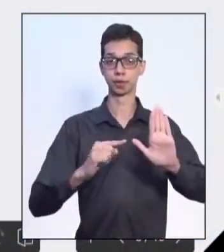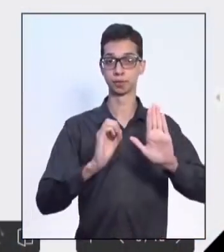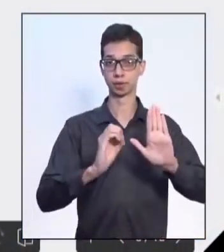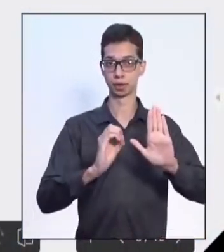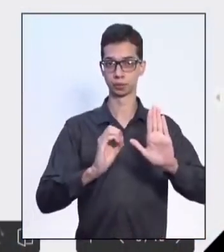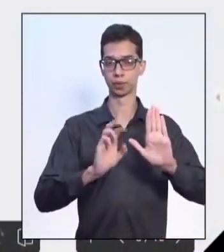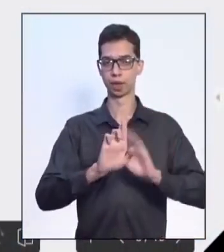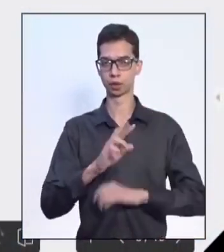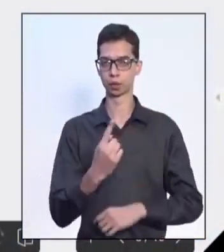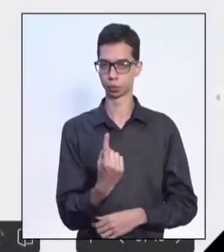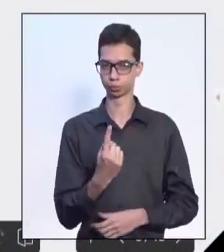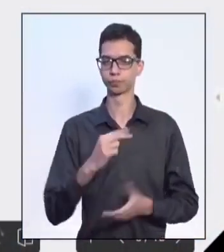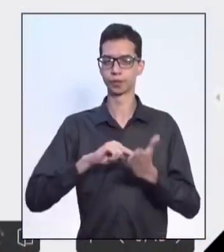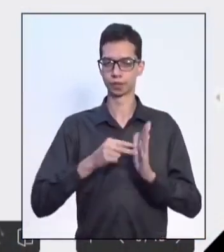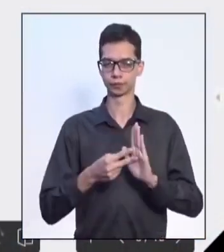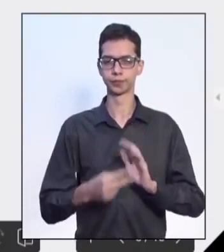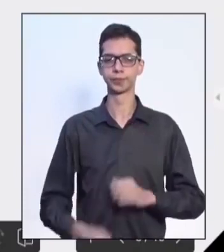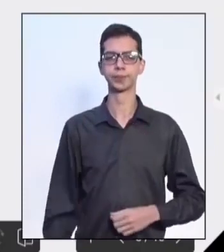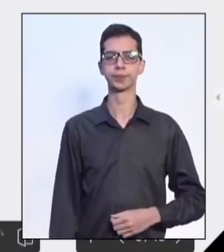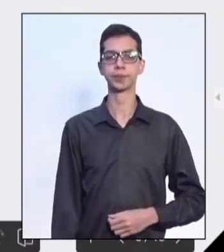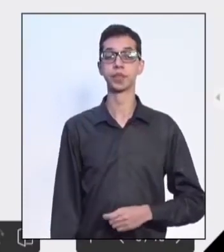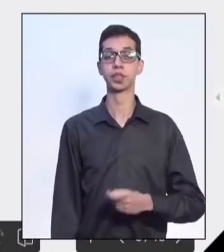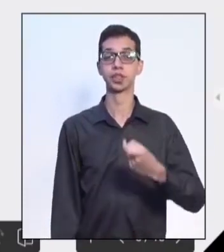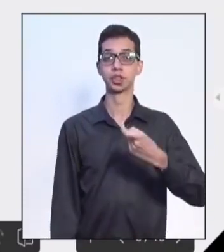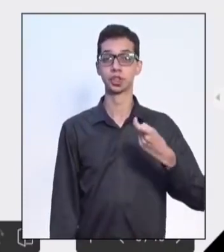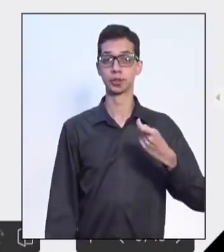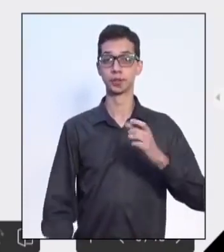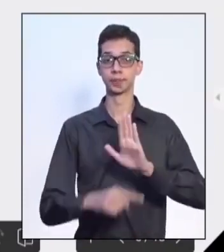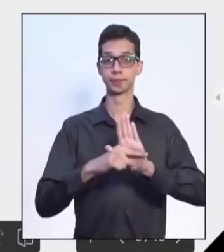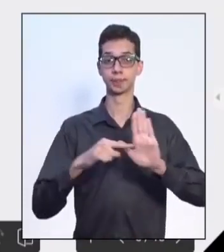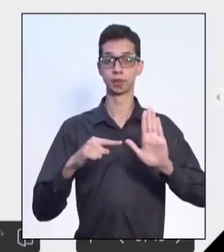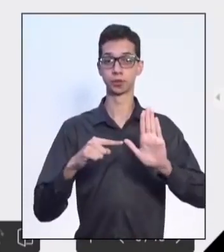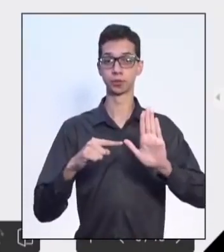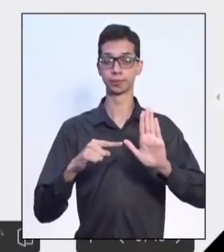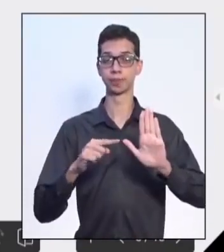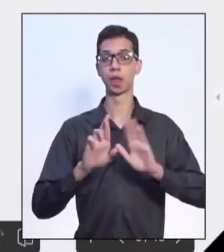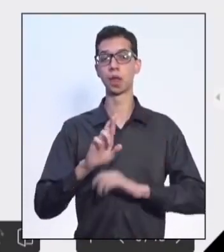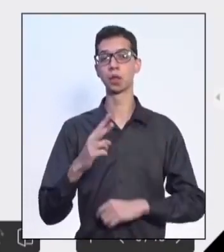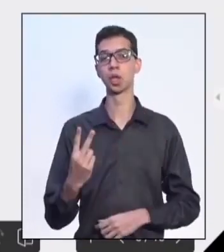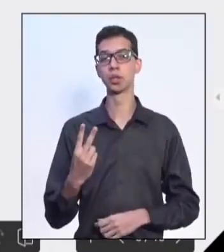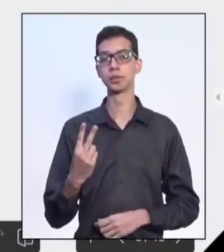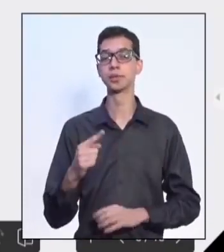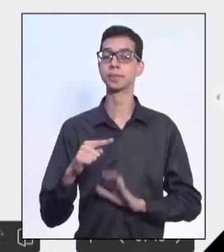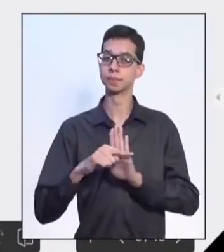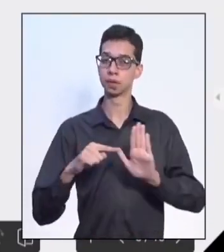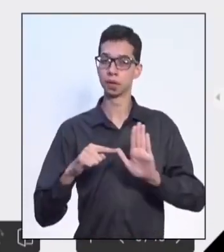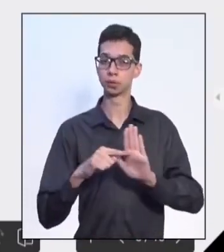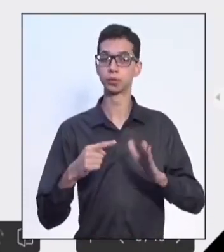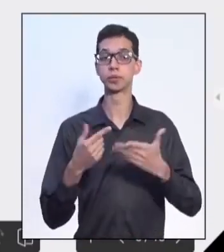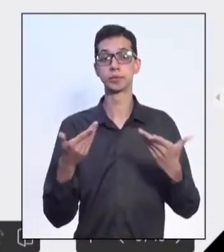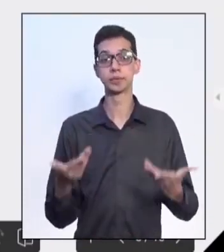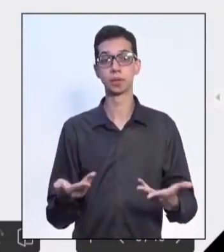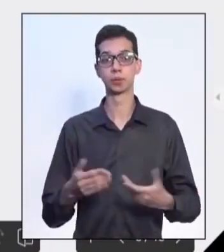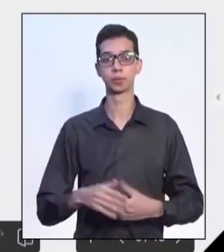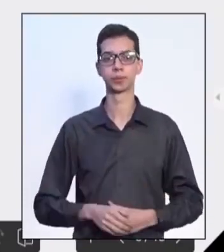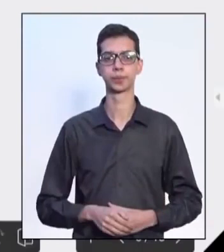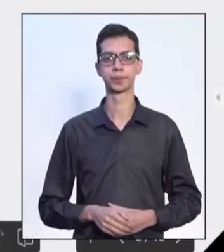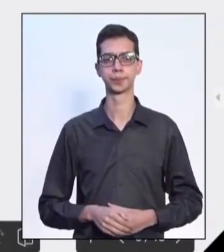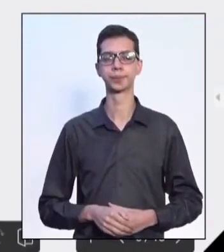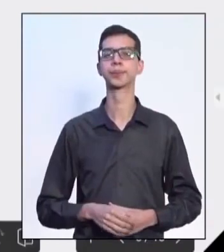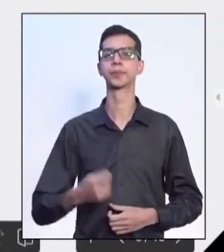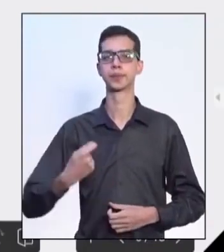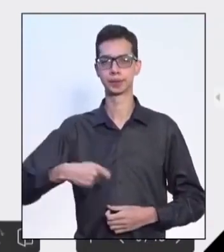que é o R1, x menos, como o R2 é negativo, eu vou colocar dentro